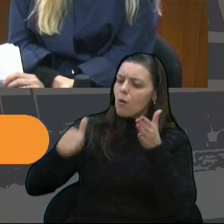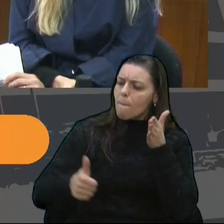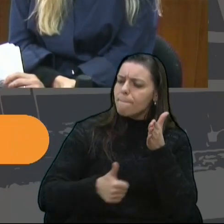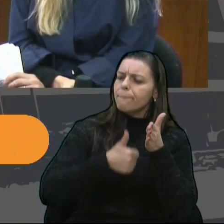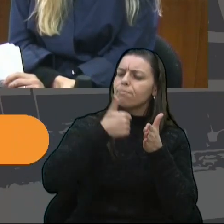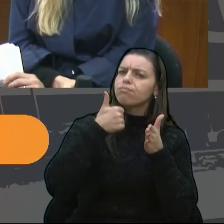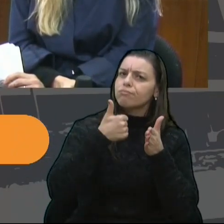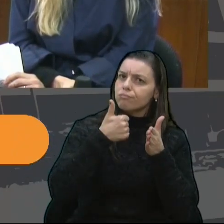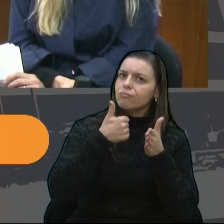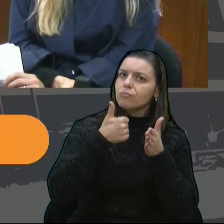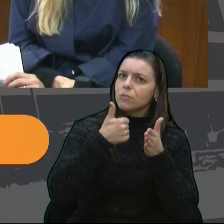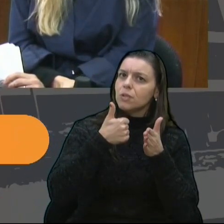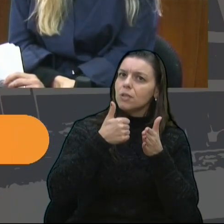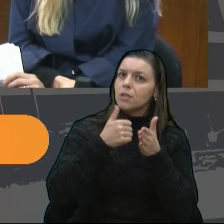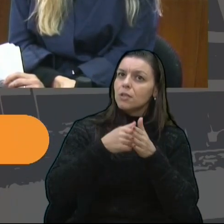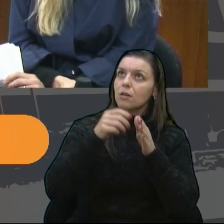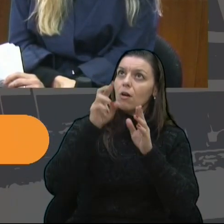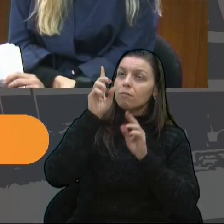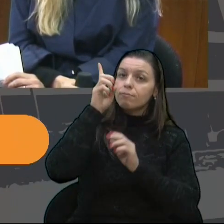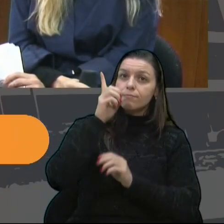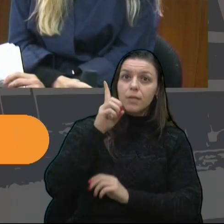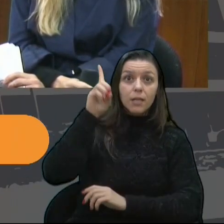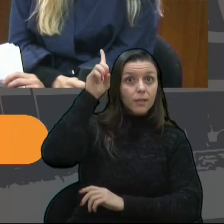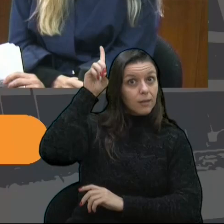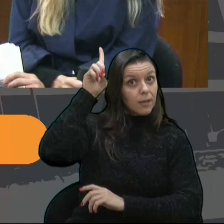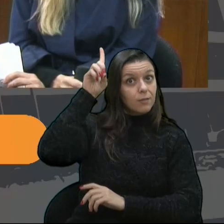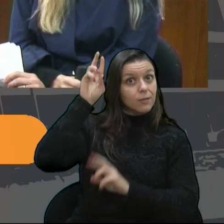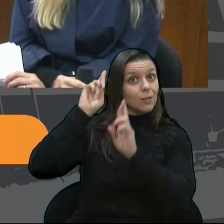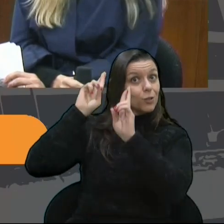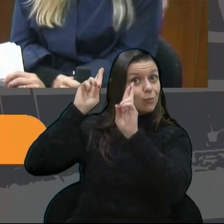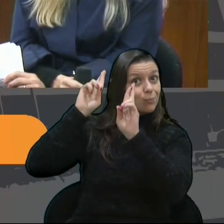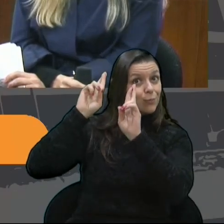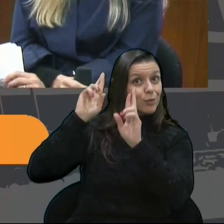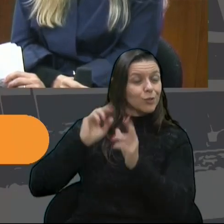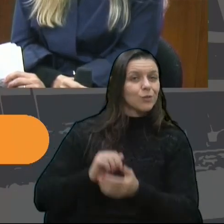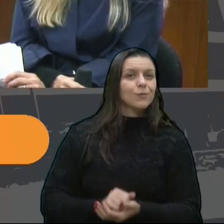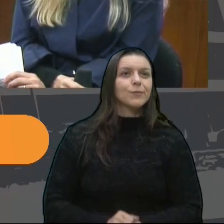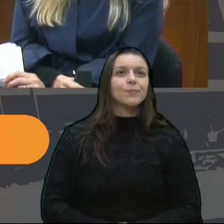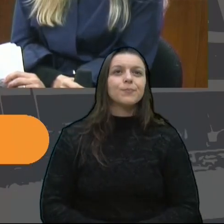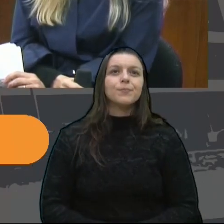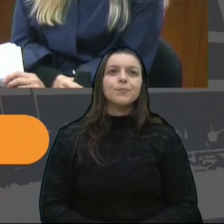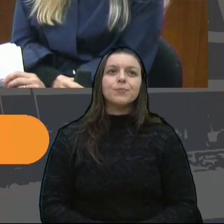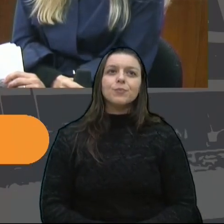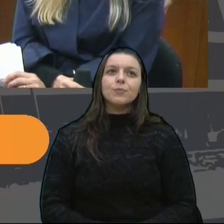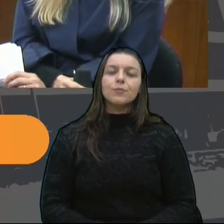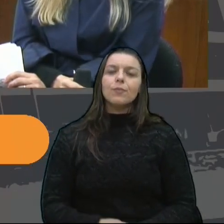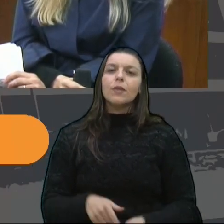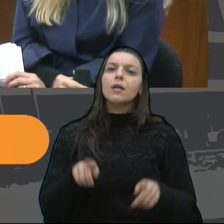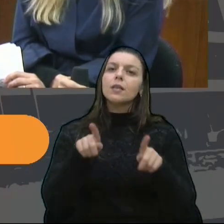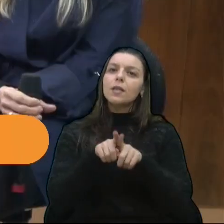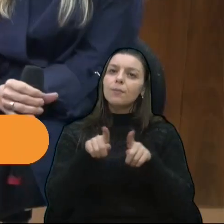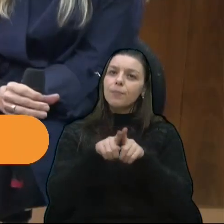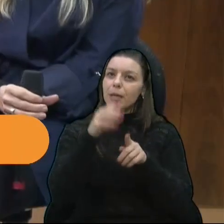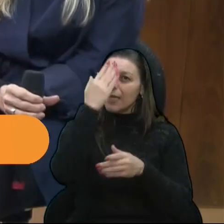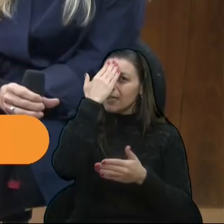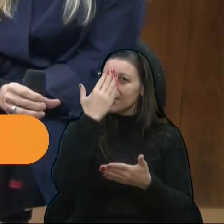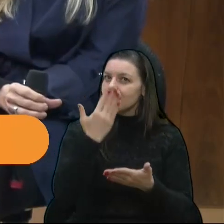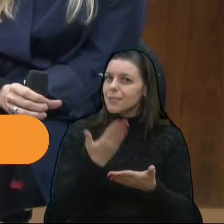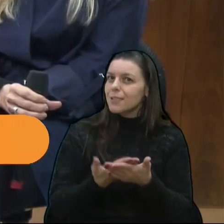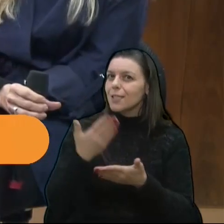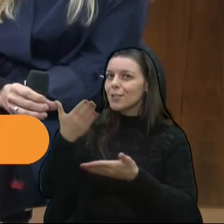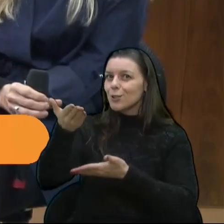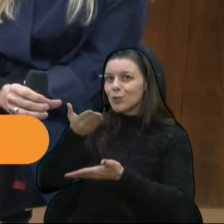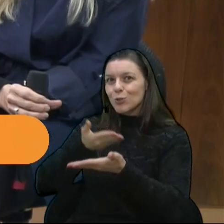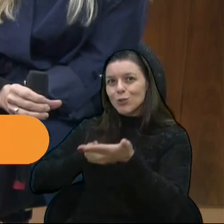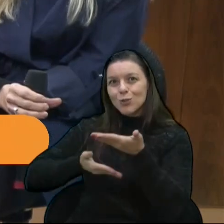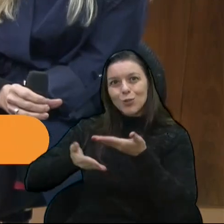e tomara a Deus que seja positiva, né? Tomara. A gente também quer agradecer demais essa troca que a gente